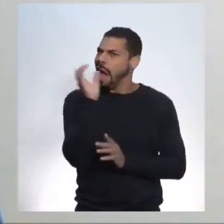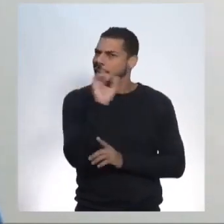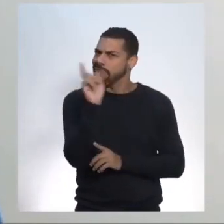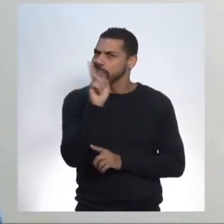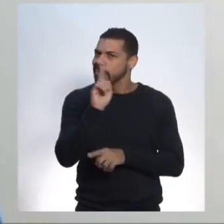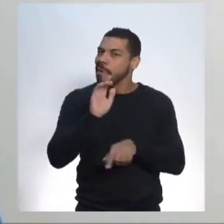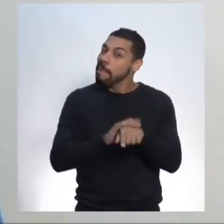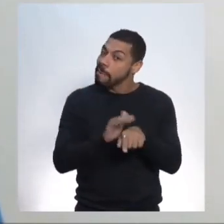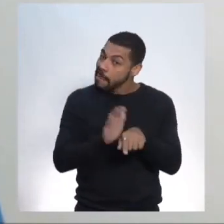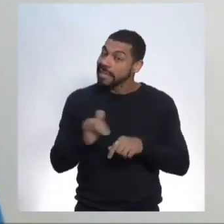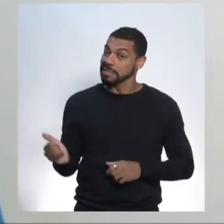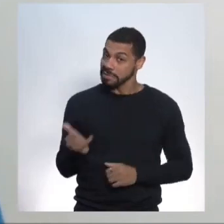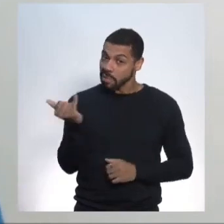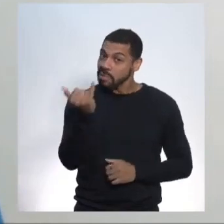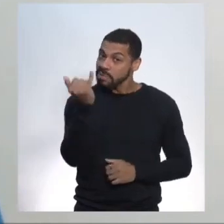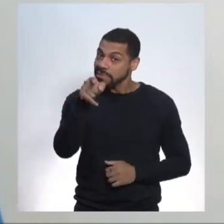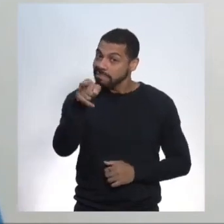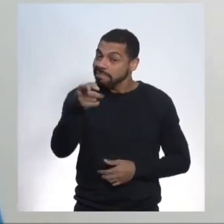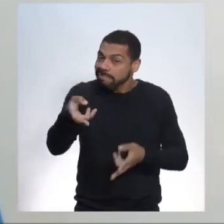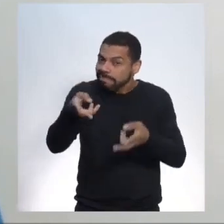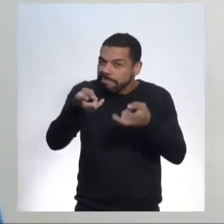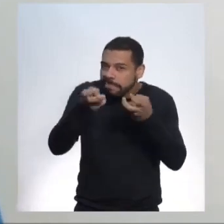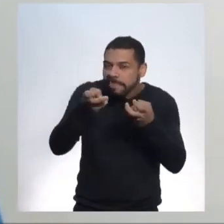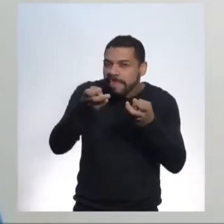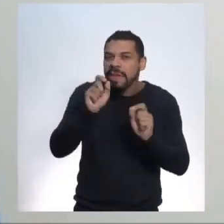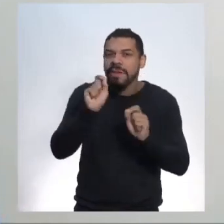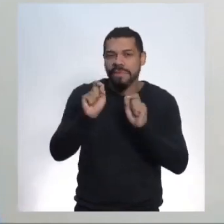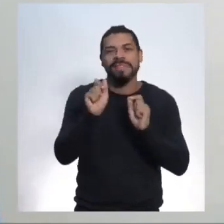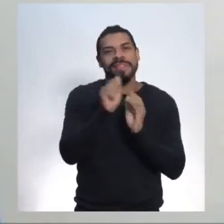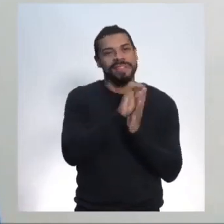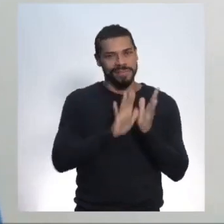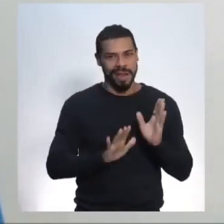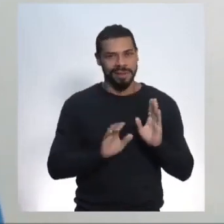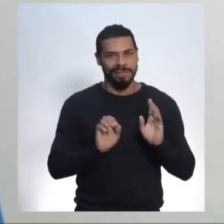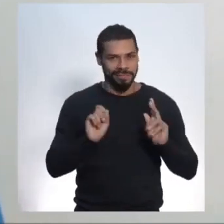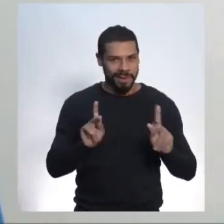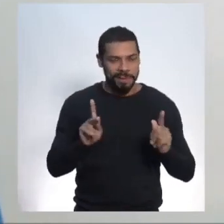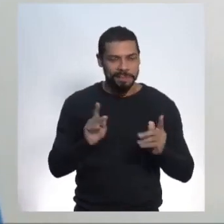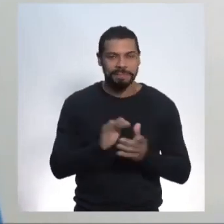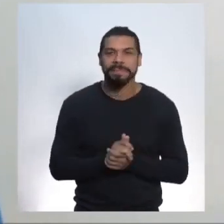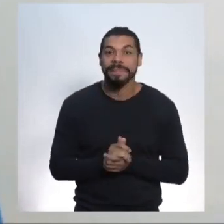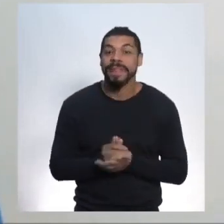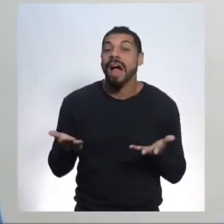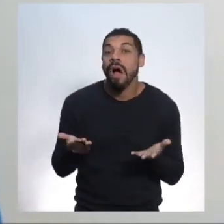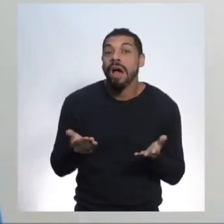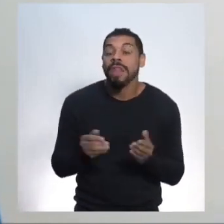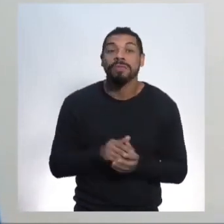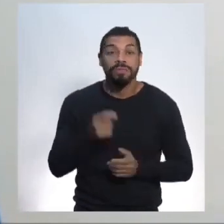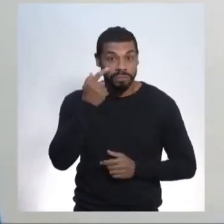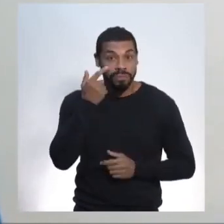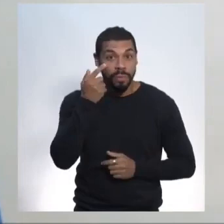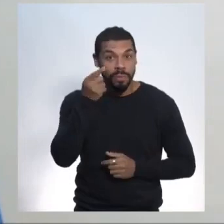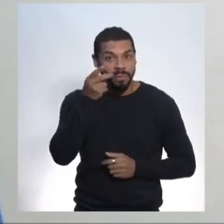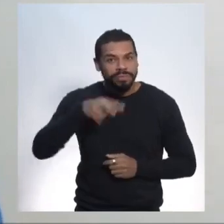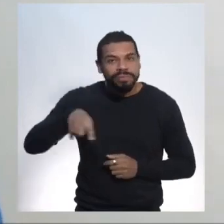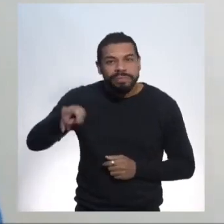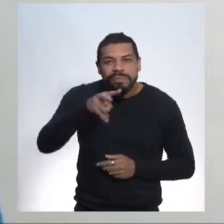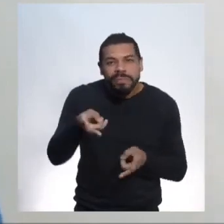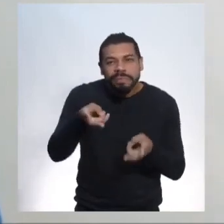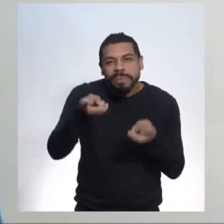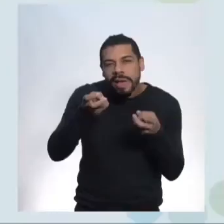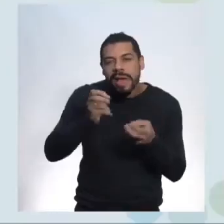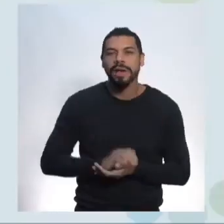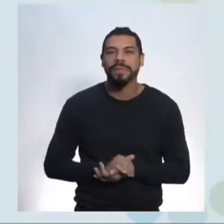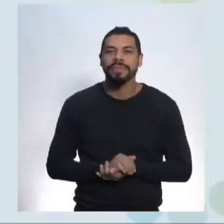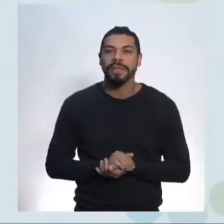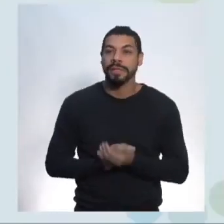é importante fazer esse exercício. Vou colocar aqui na tela, então, para